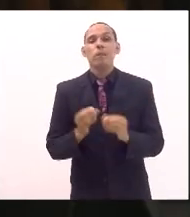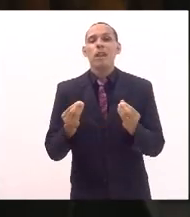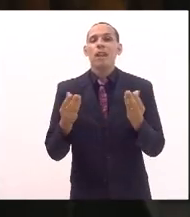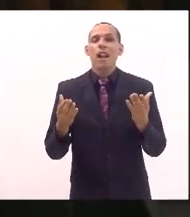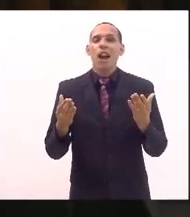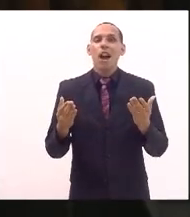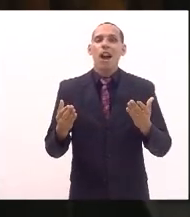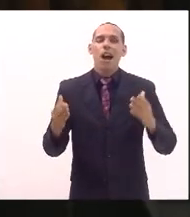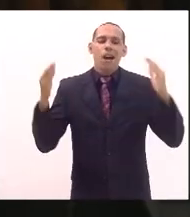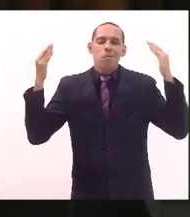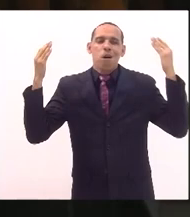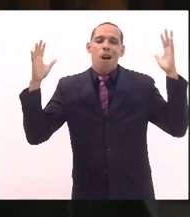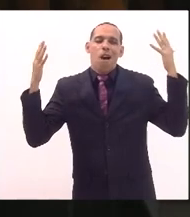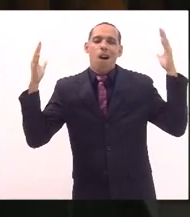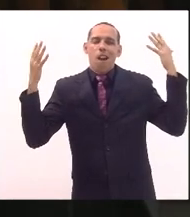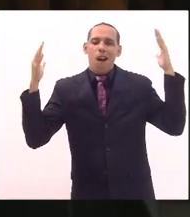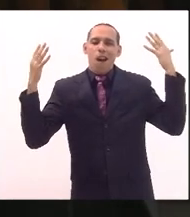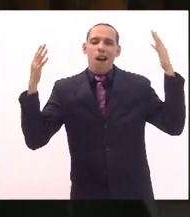glorificar